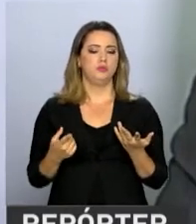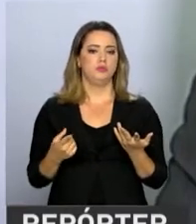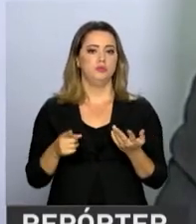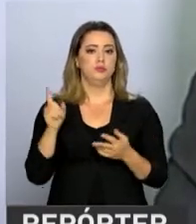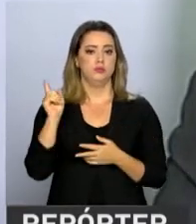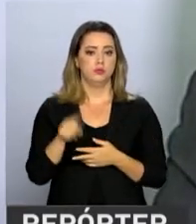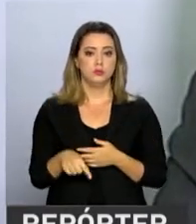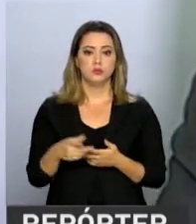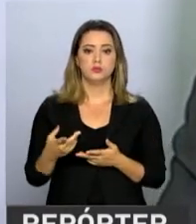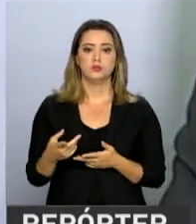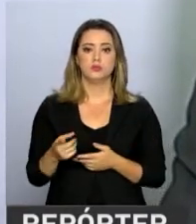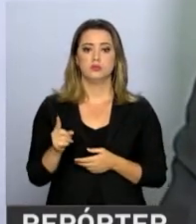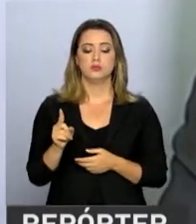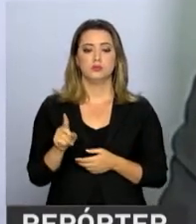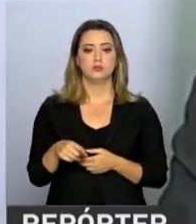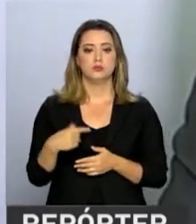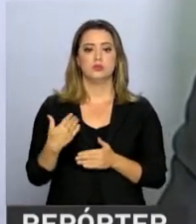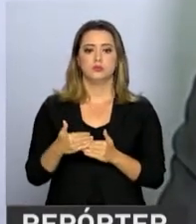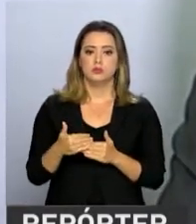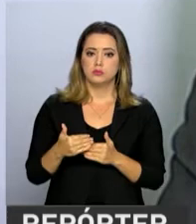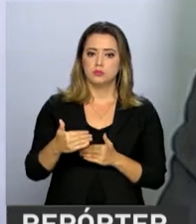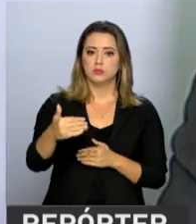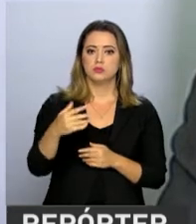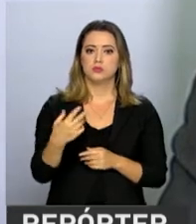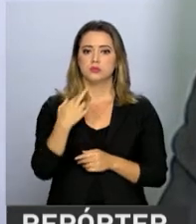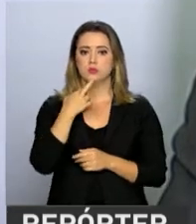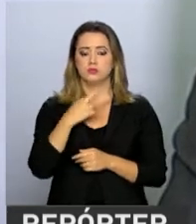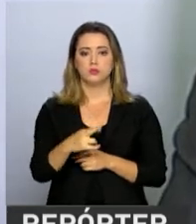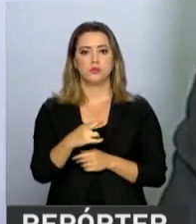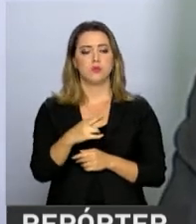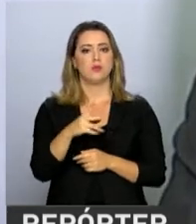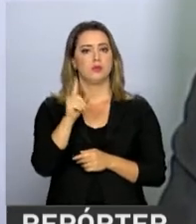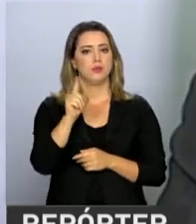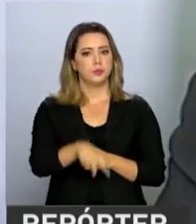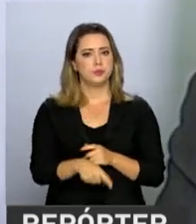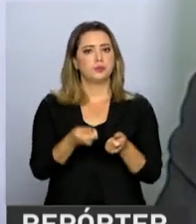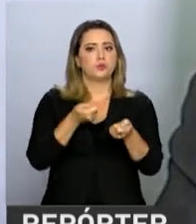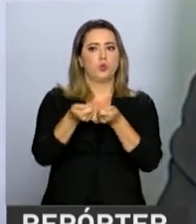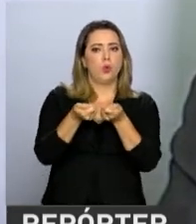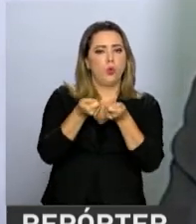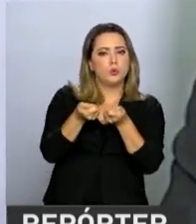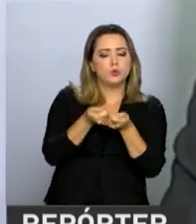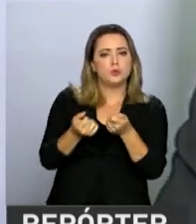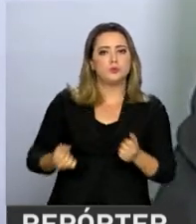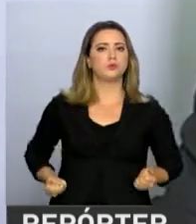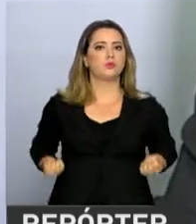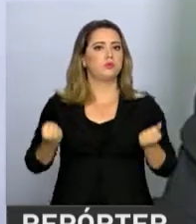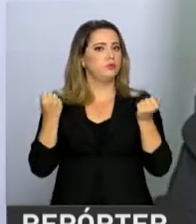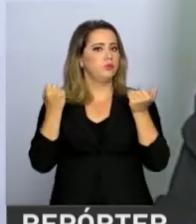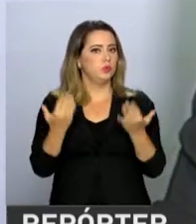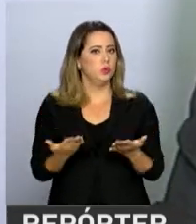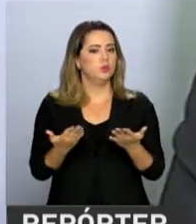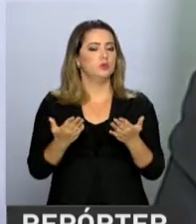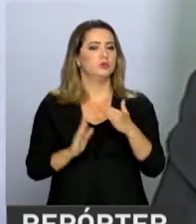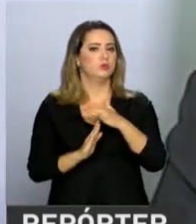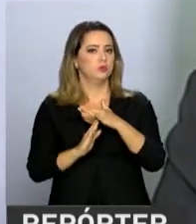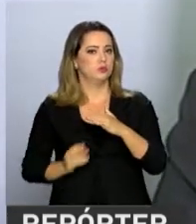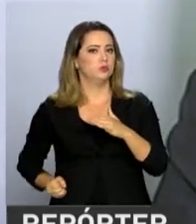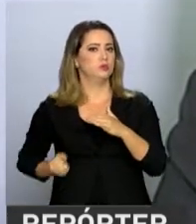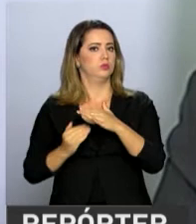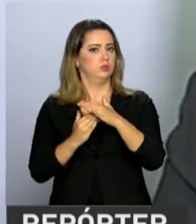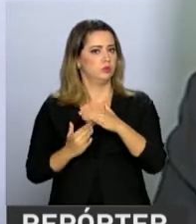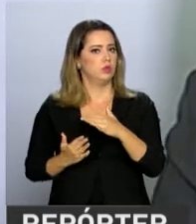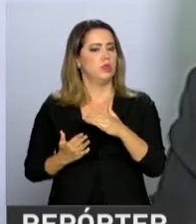é isso é em grande medida o resultado da disciplina do teto do gasto que vai ficando a cada ano